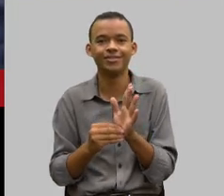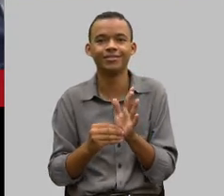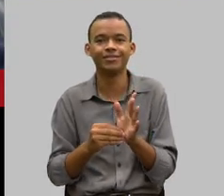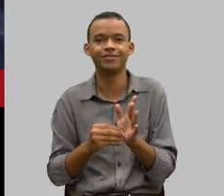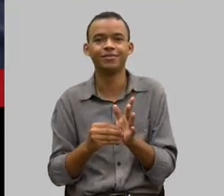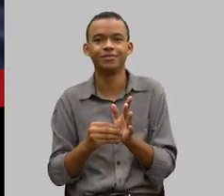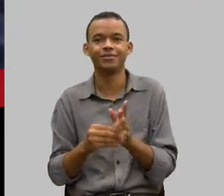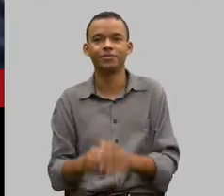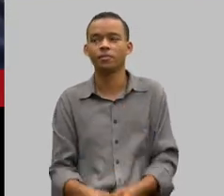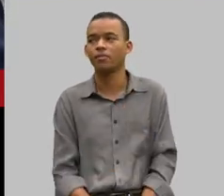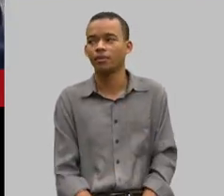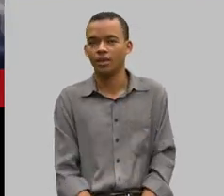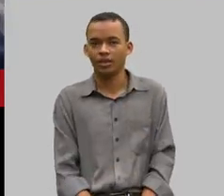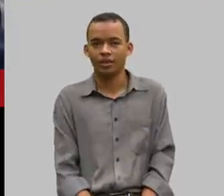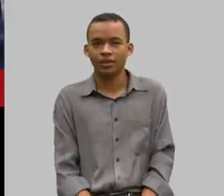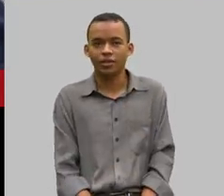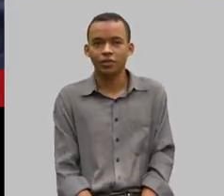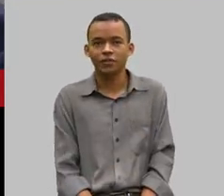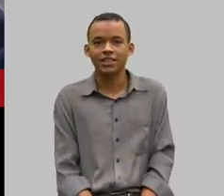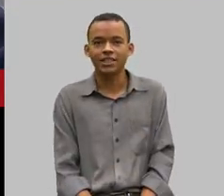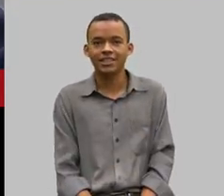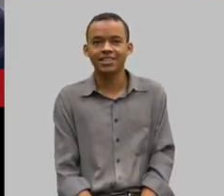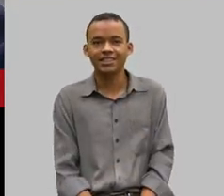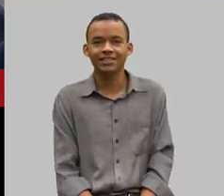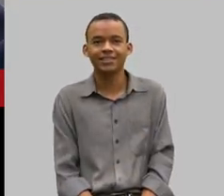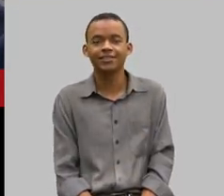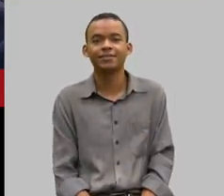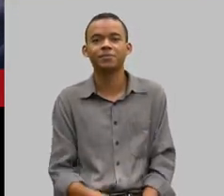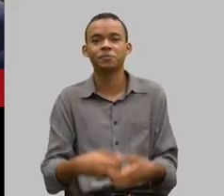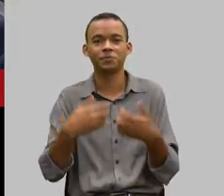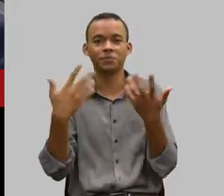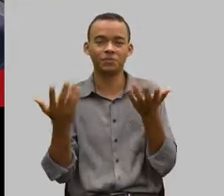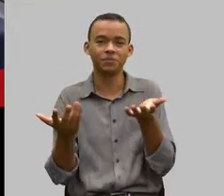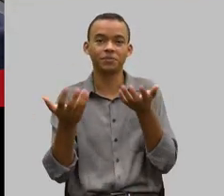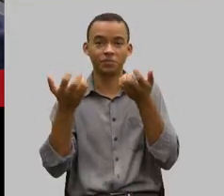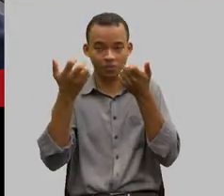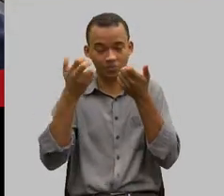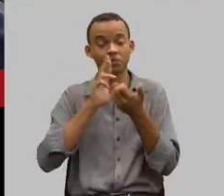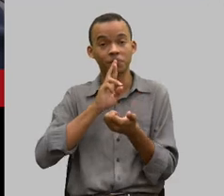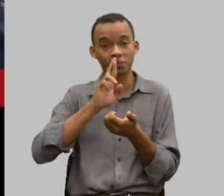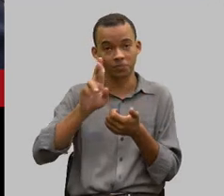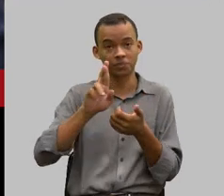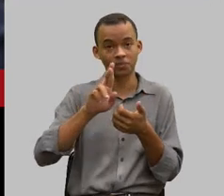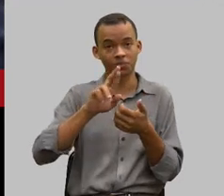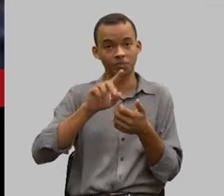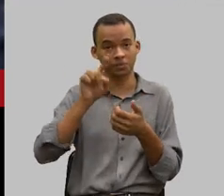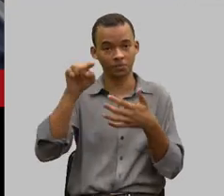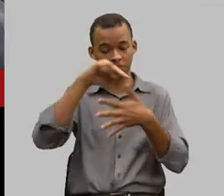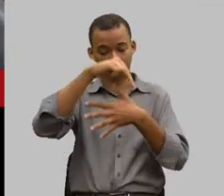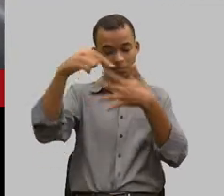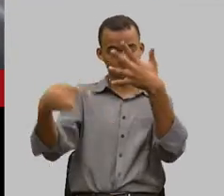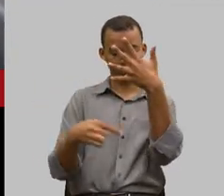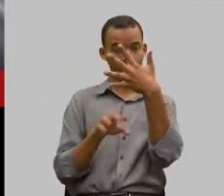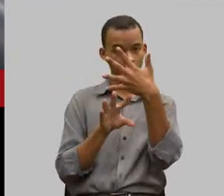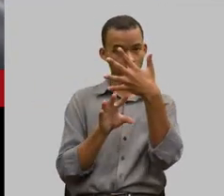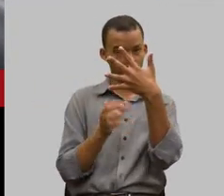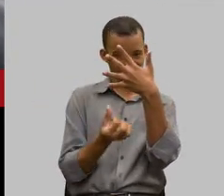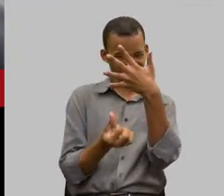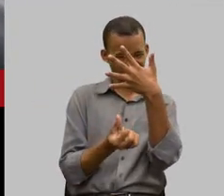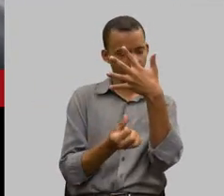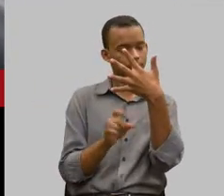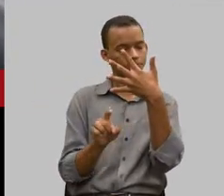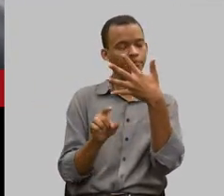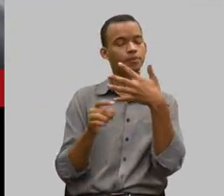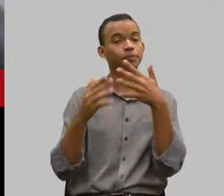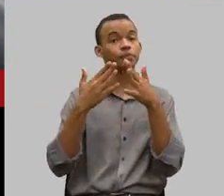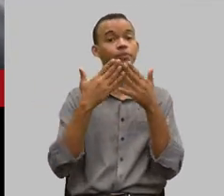lá primeiro ponto eu primeiro eu vou responder a observação que foi a última colocada por vossa excelência vossa excelência